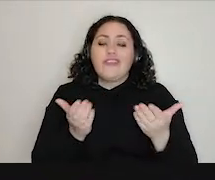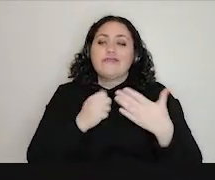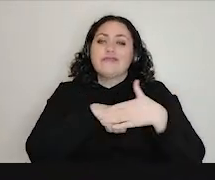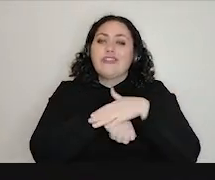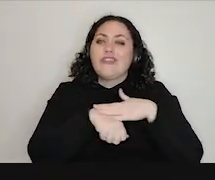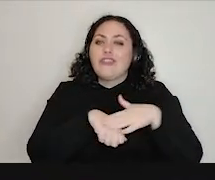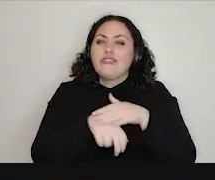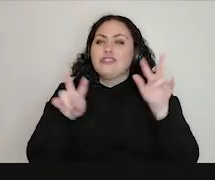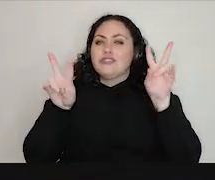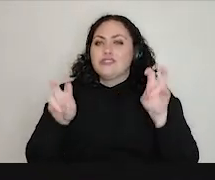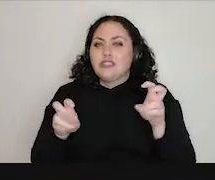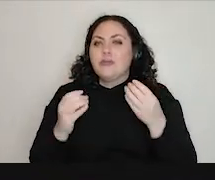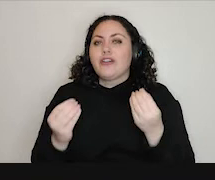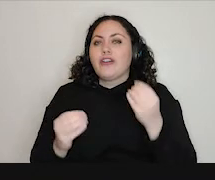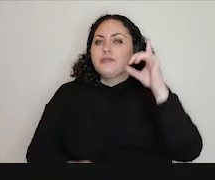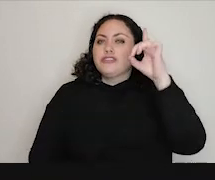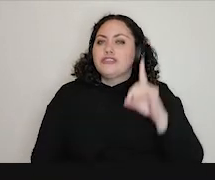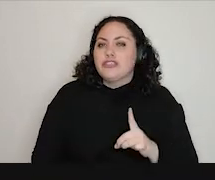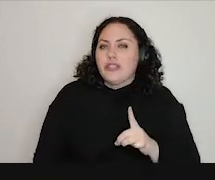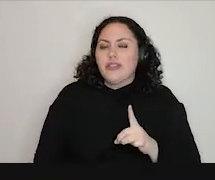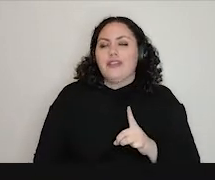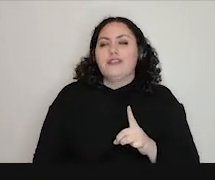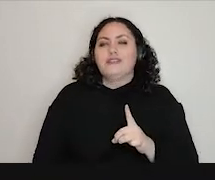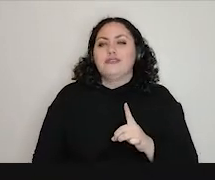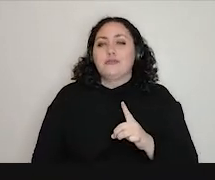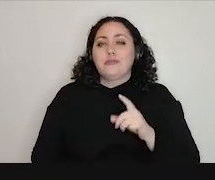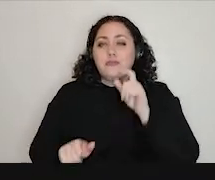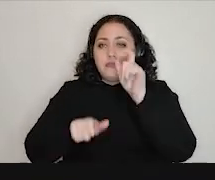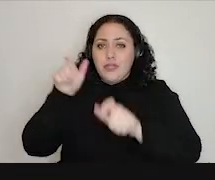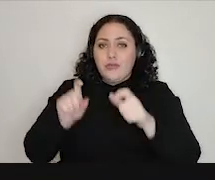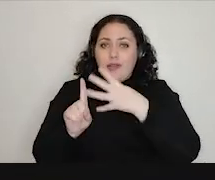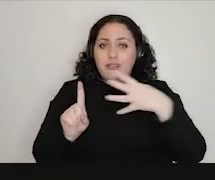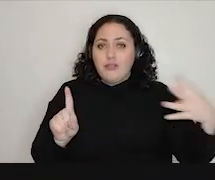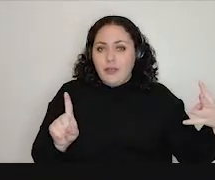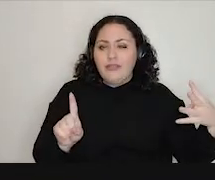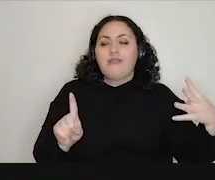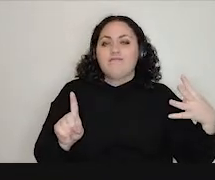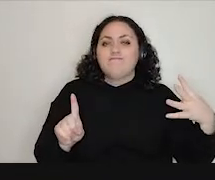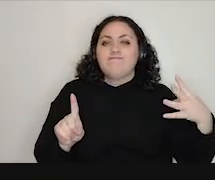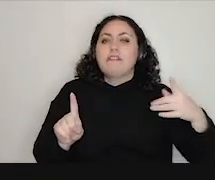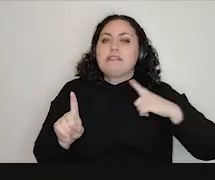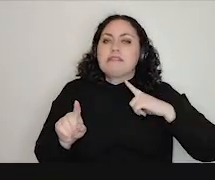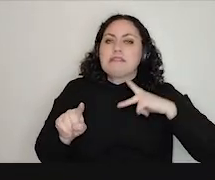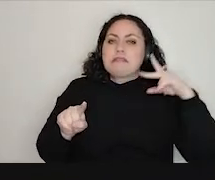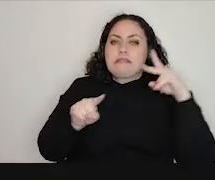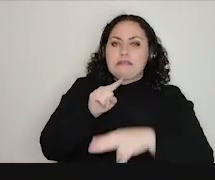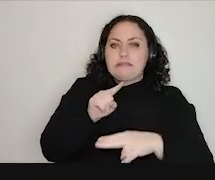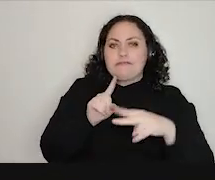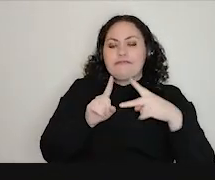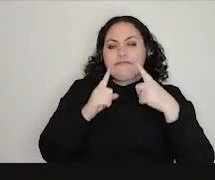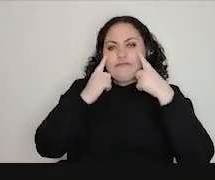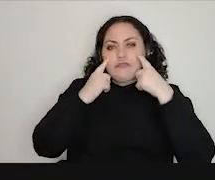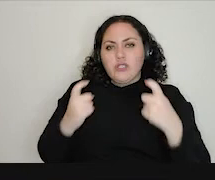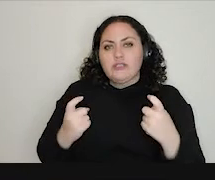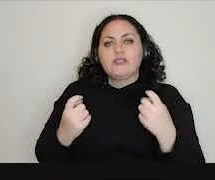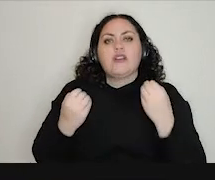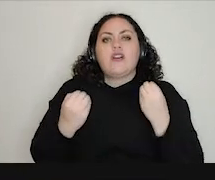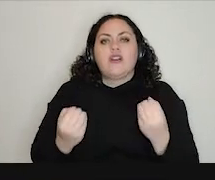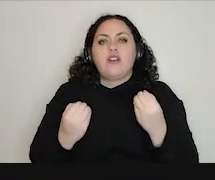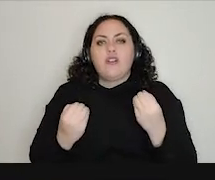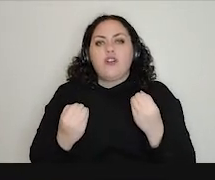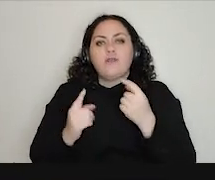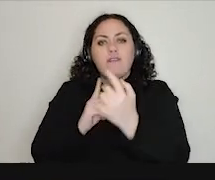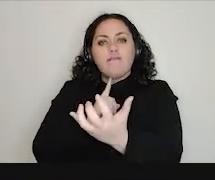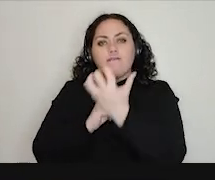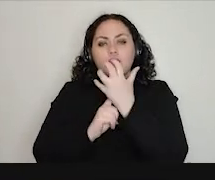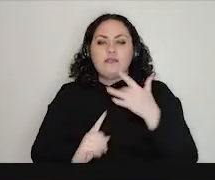sobre a violação de direitos de pessoas LGBTQIA+, quais os impactos na saúde mental. Então,